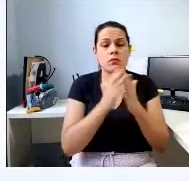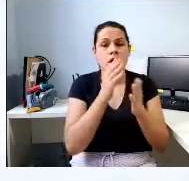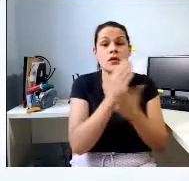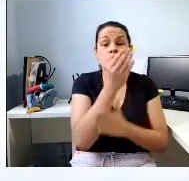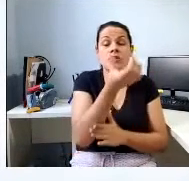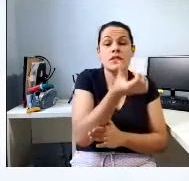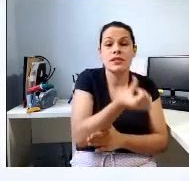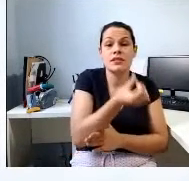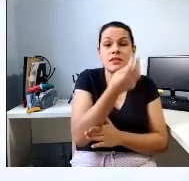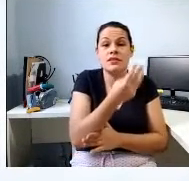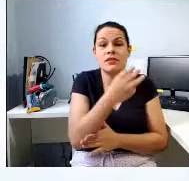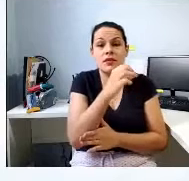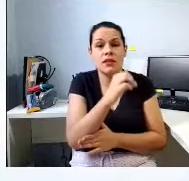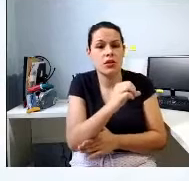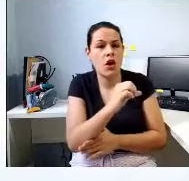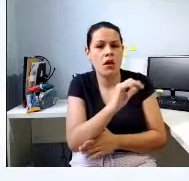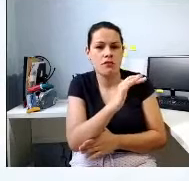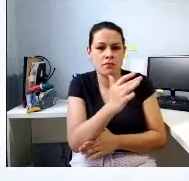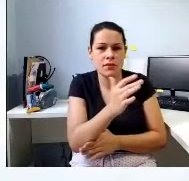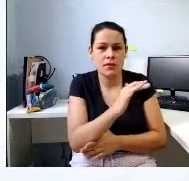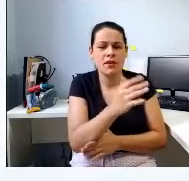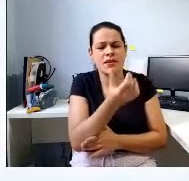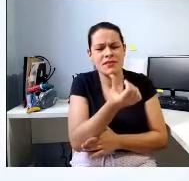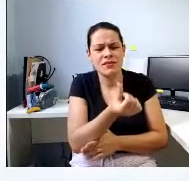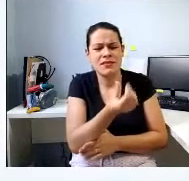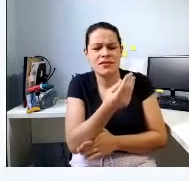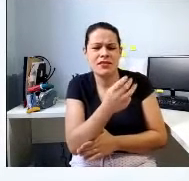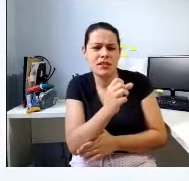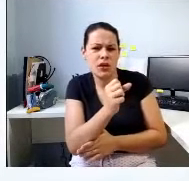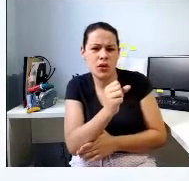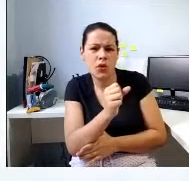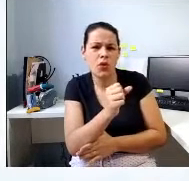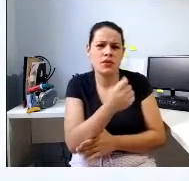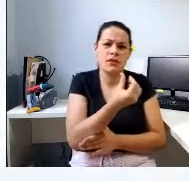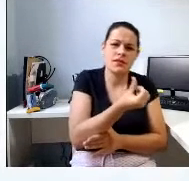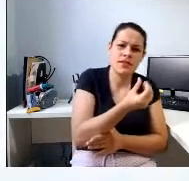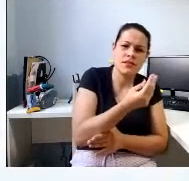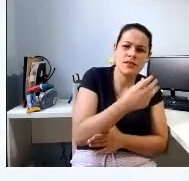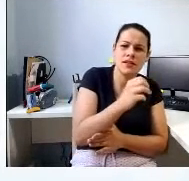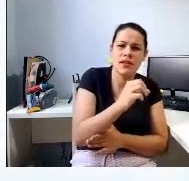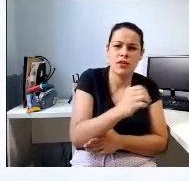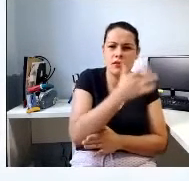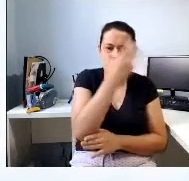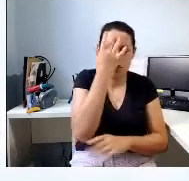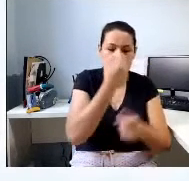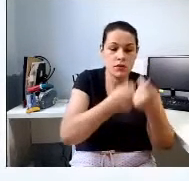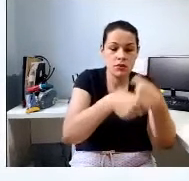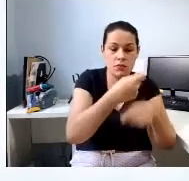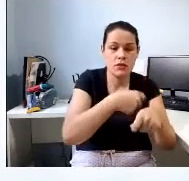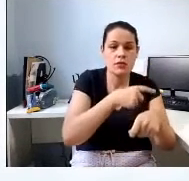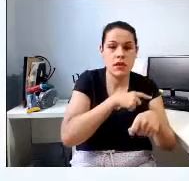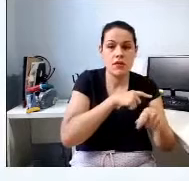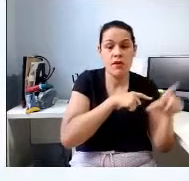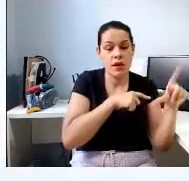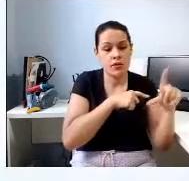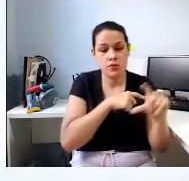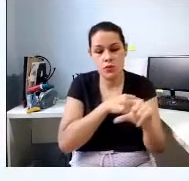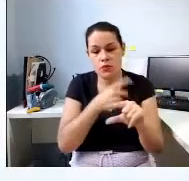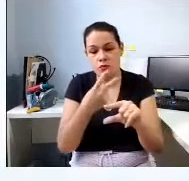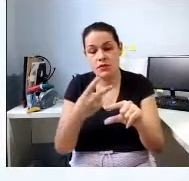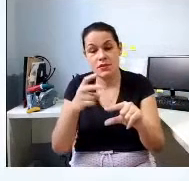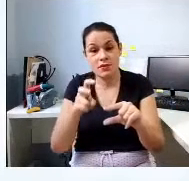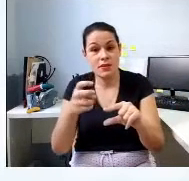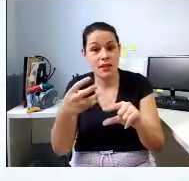uma divergência entre 638 e 639 administrações. Caiu para